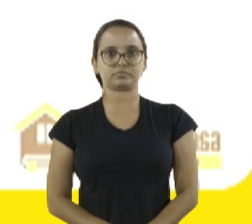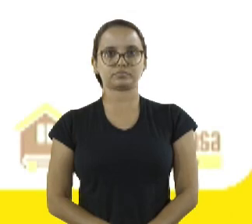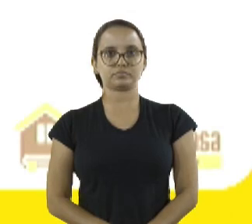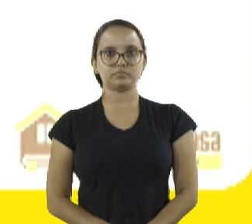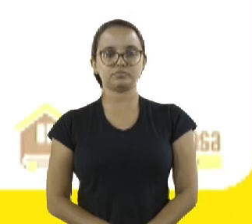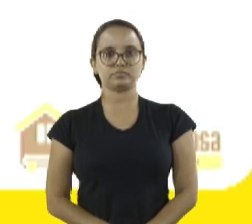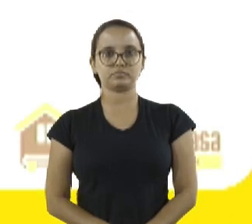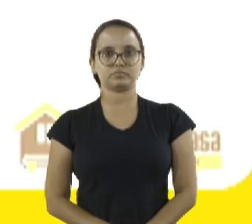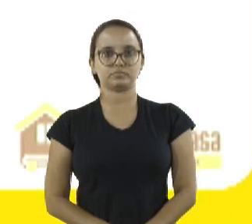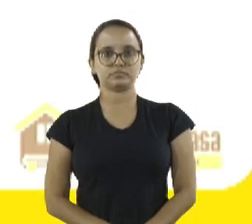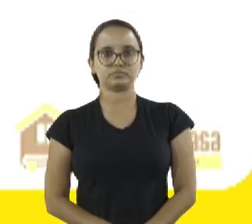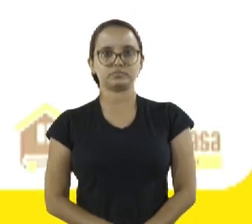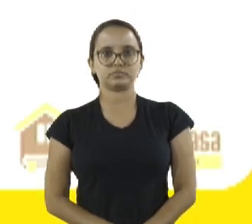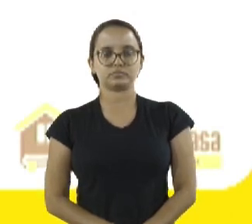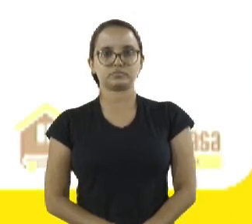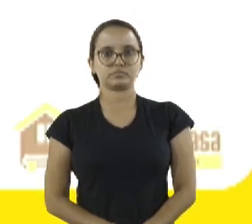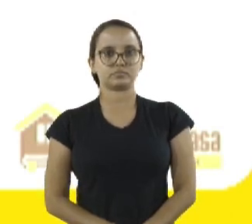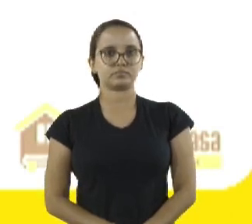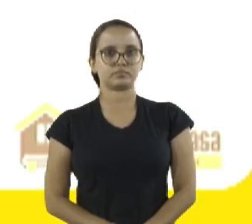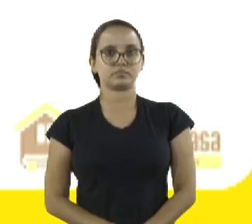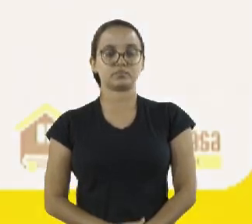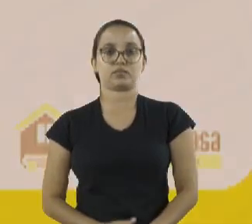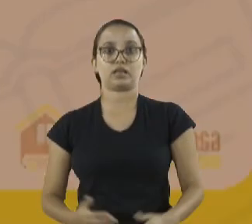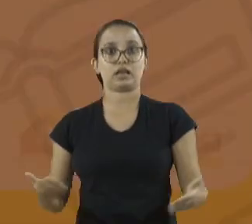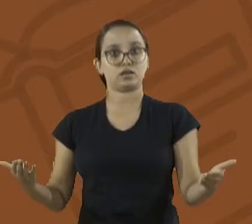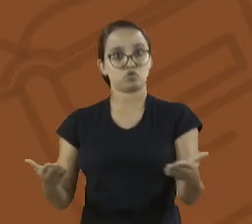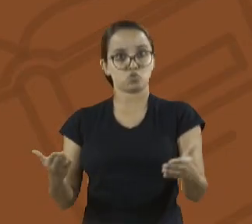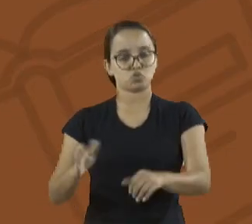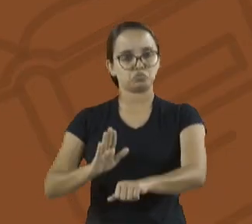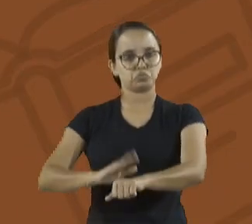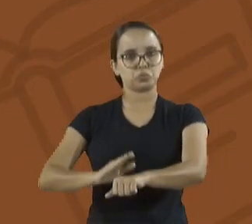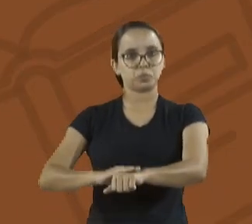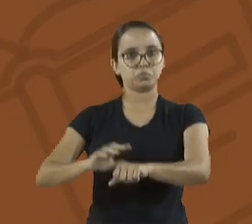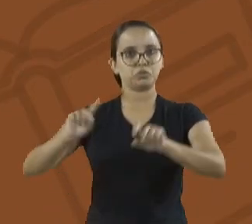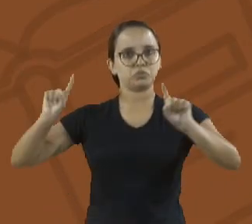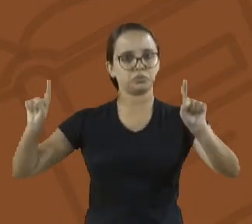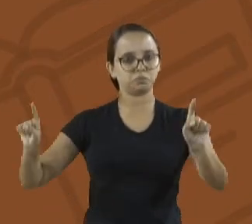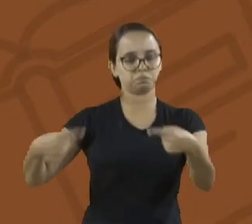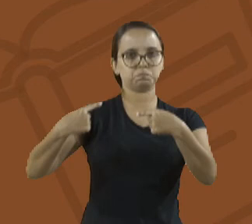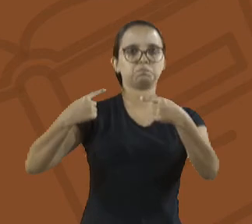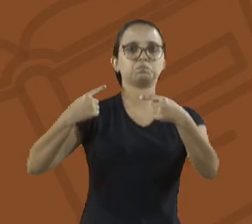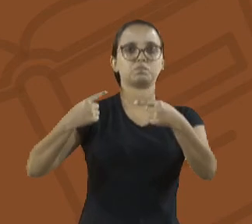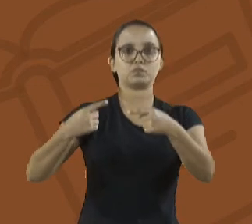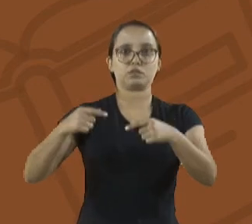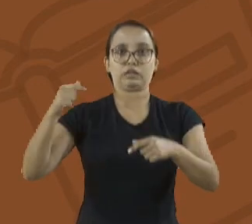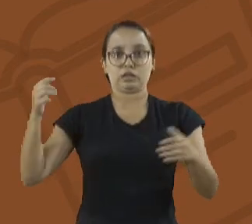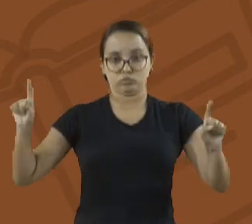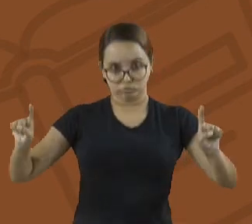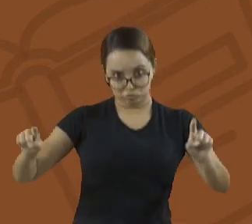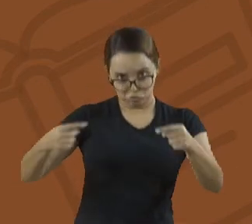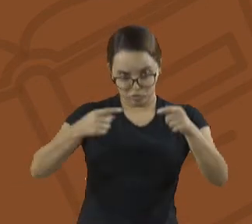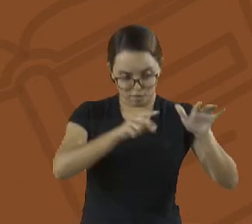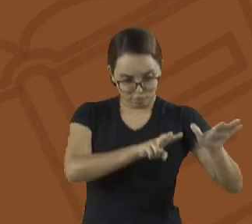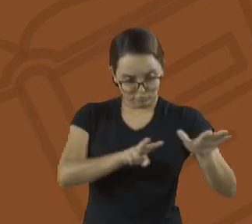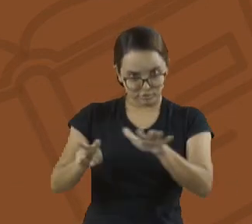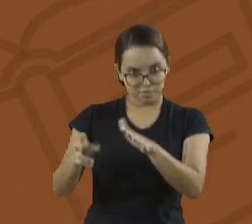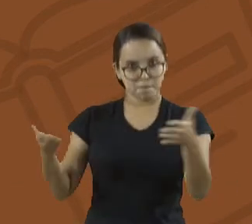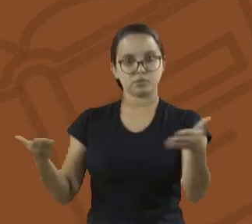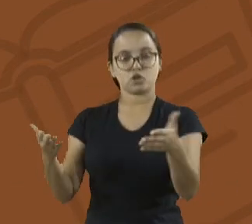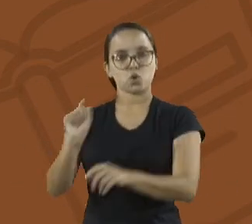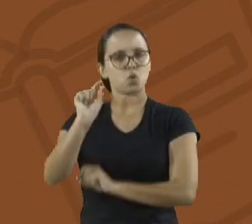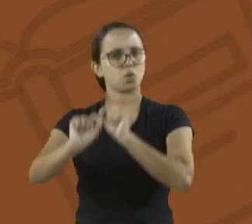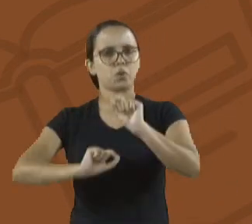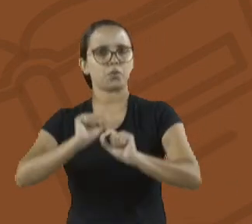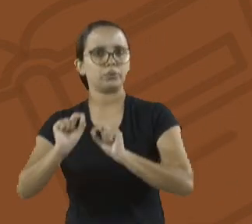Voltou. E vamos aqui ao nosso desafio. O desafio da semana foi o que eu tinha colocado para vocês